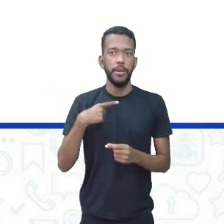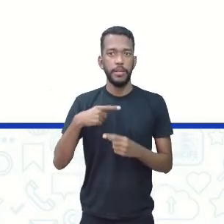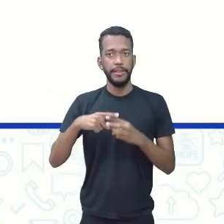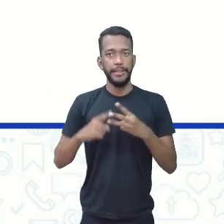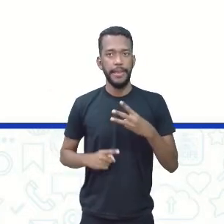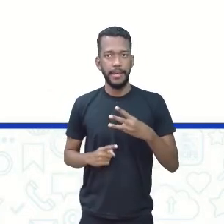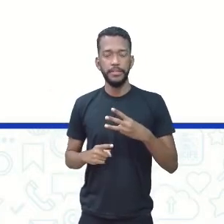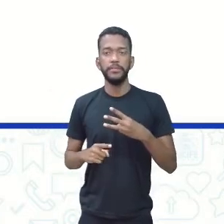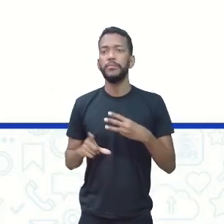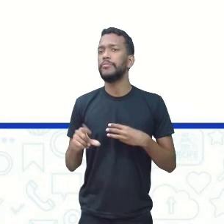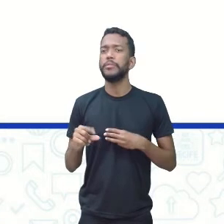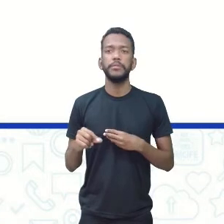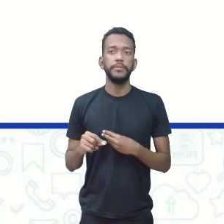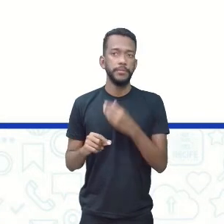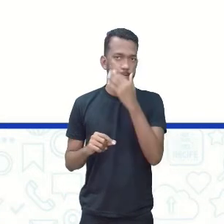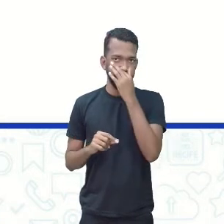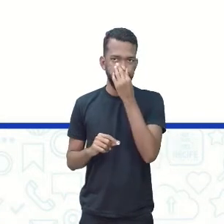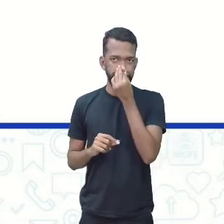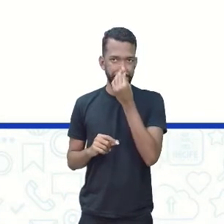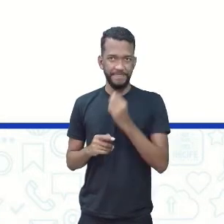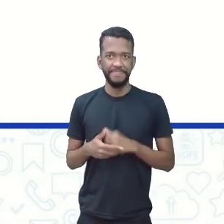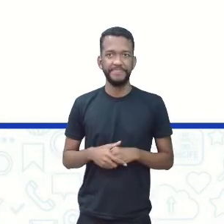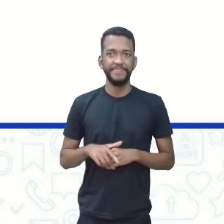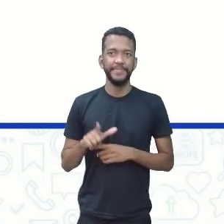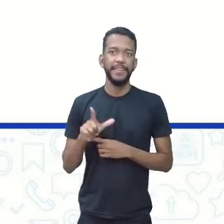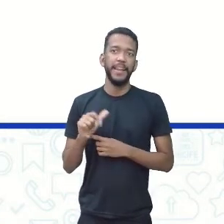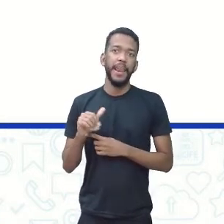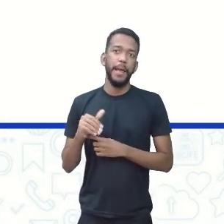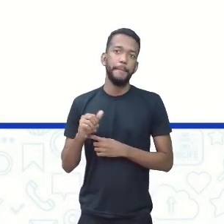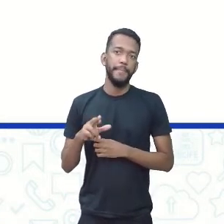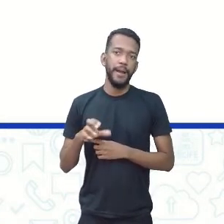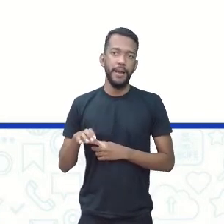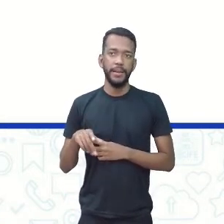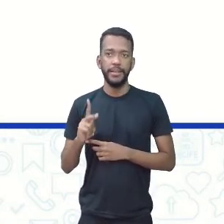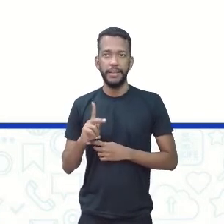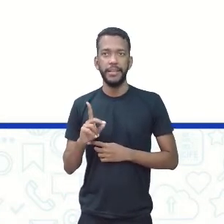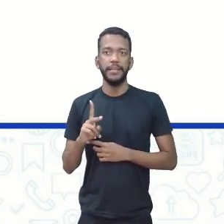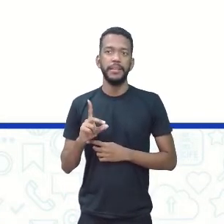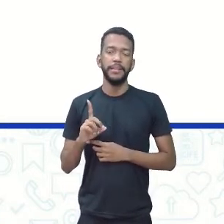são eles? Aí a letra A diz: Lamarck, Darwin e Wallace.